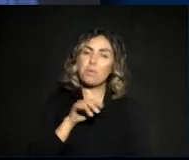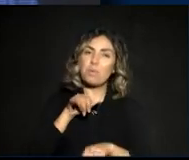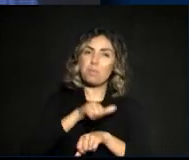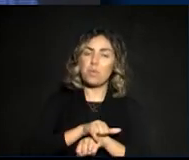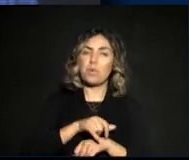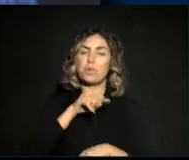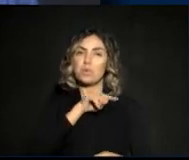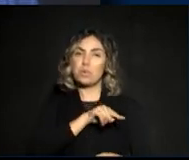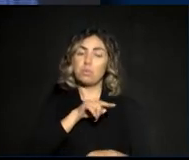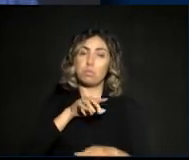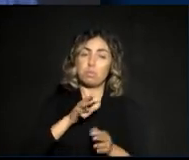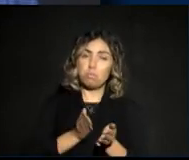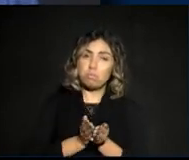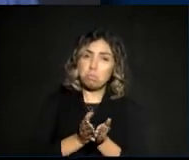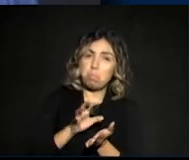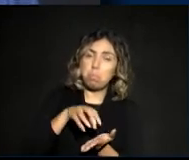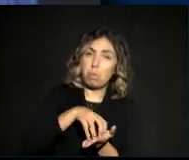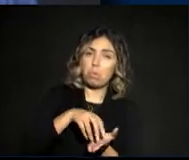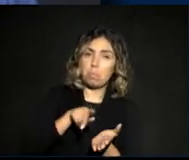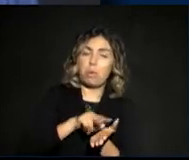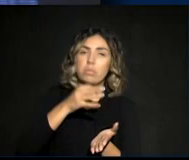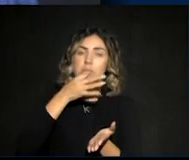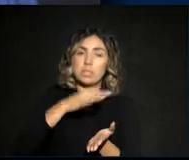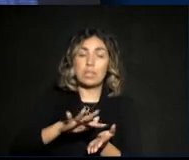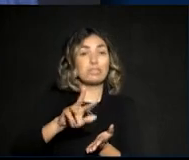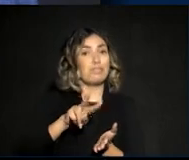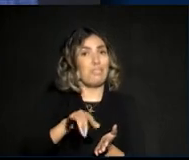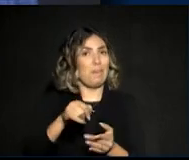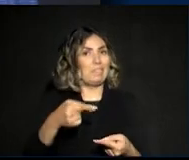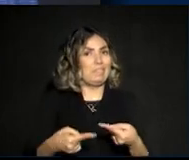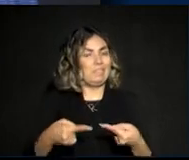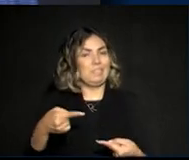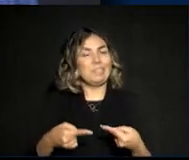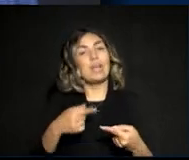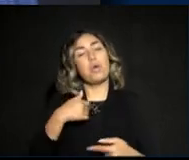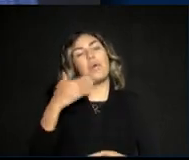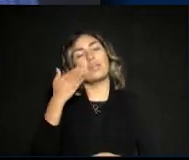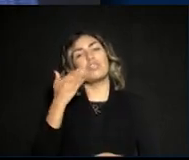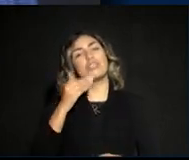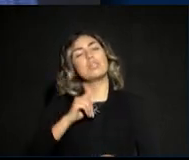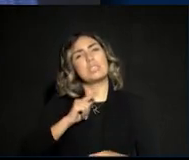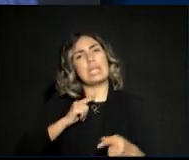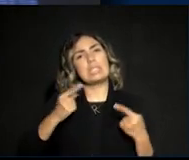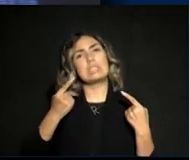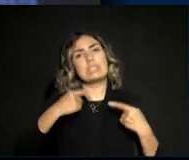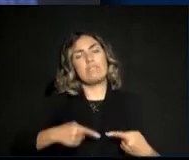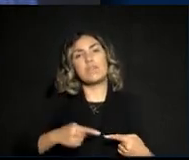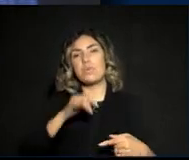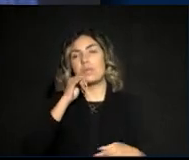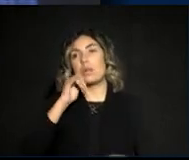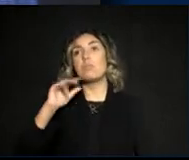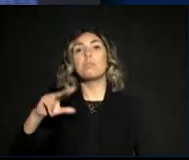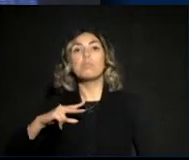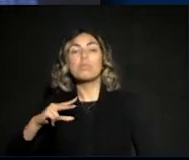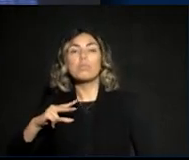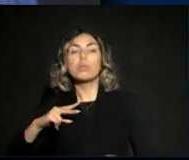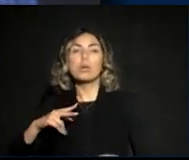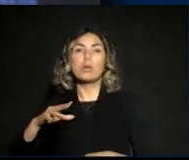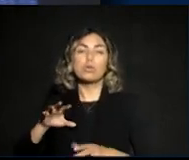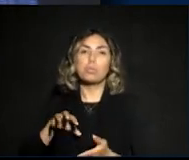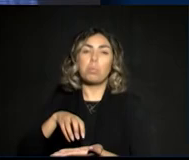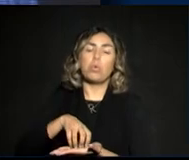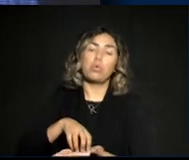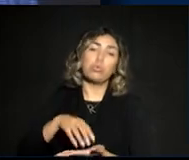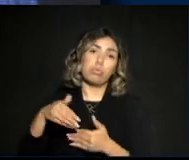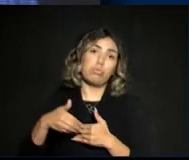porto de Santos que aliás vai ser bastante disputado a gente entendeu os desafios regulatórios para uma privatização portuário ou tá